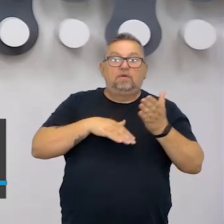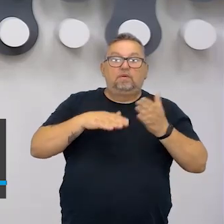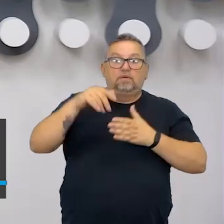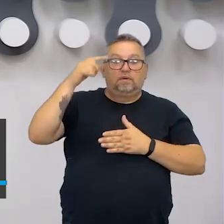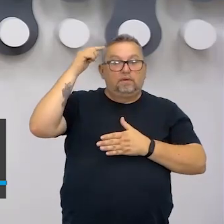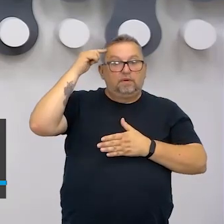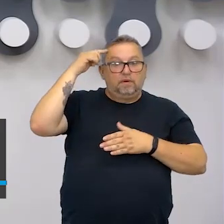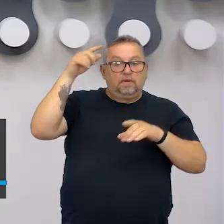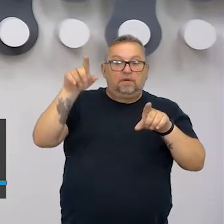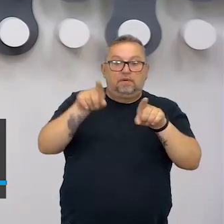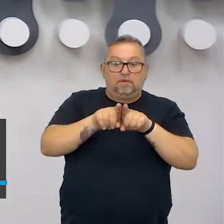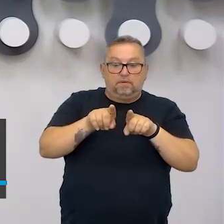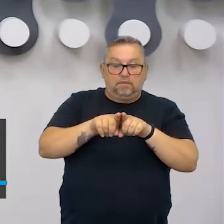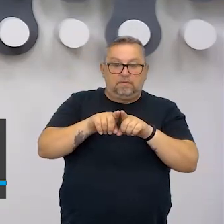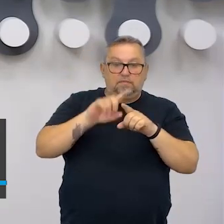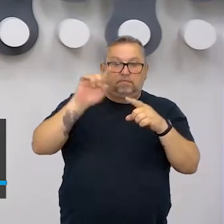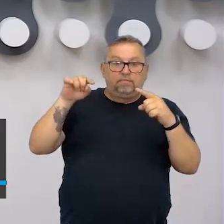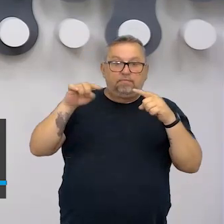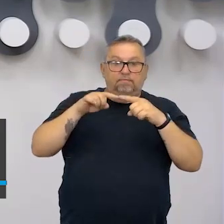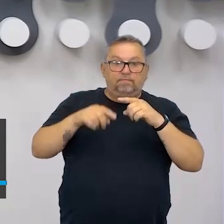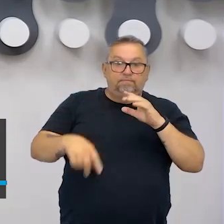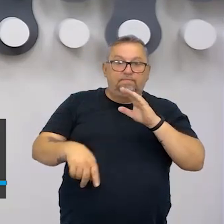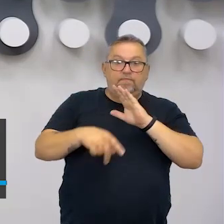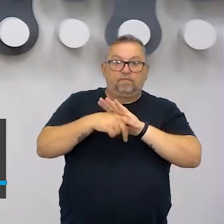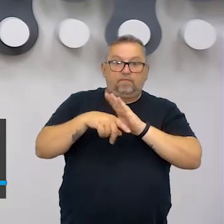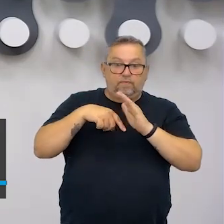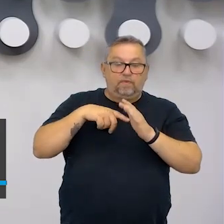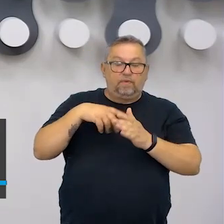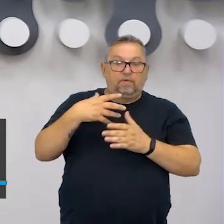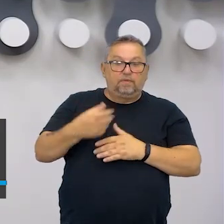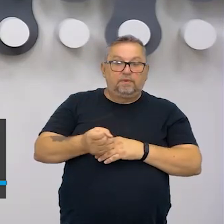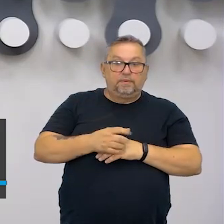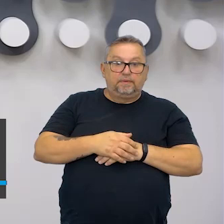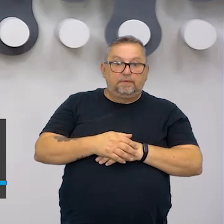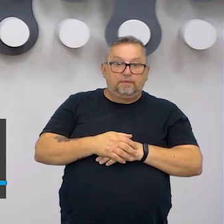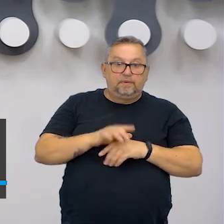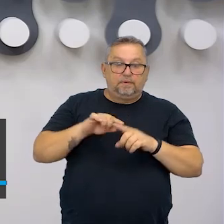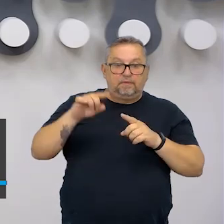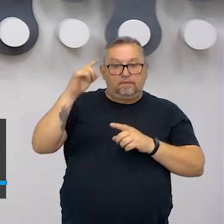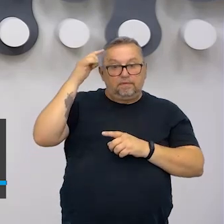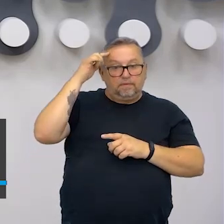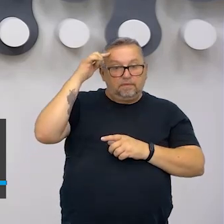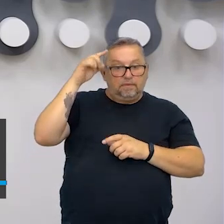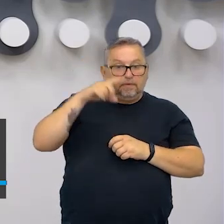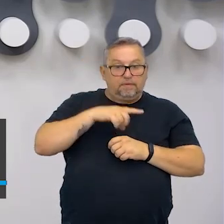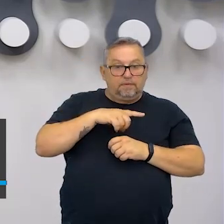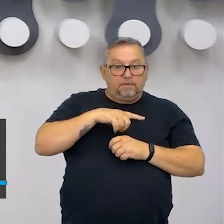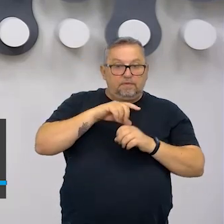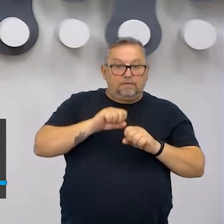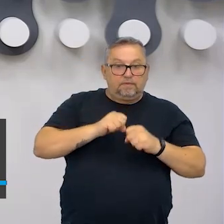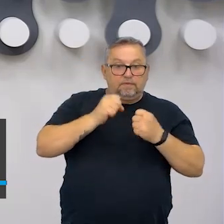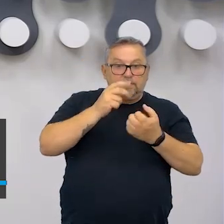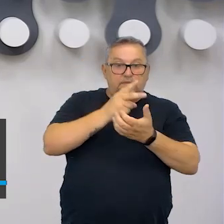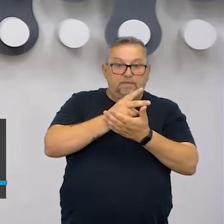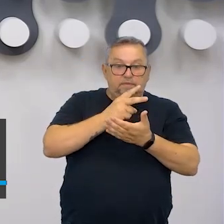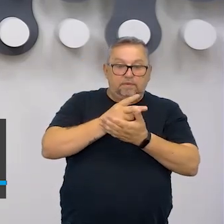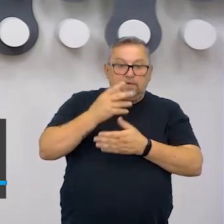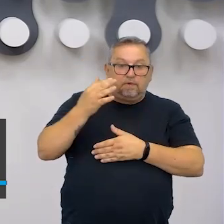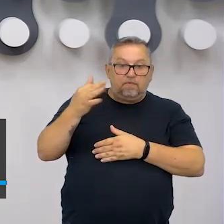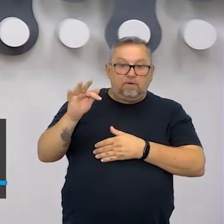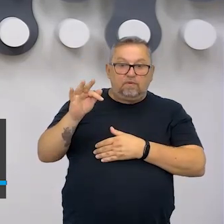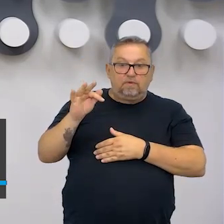ideias, ou então a ideologia mesmo que ele adere, né? Então as ideias que ele passa a defender, mesmo que sejam